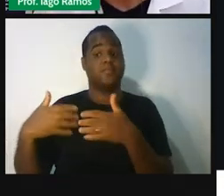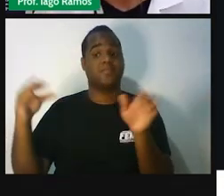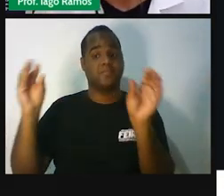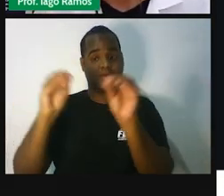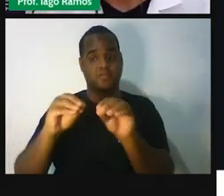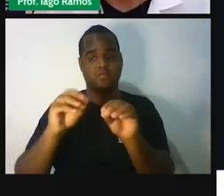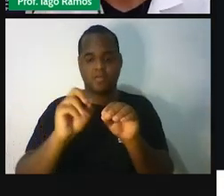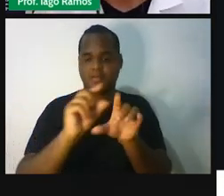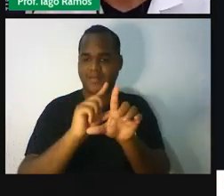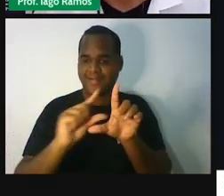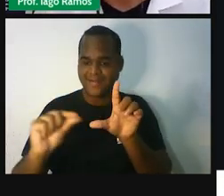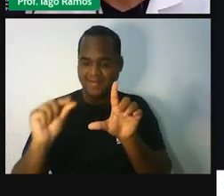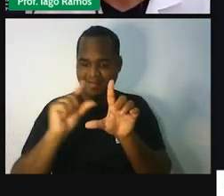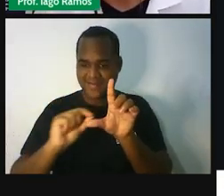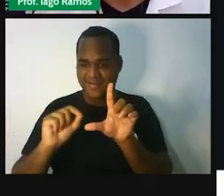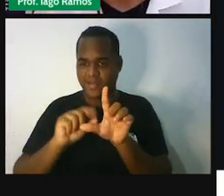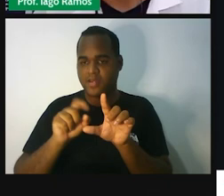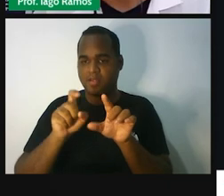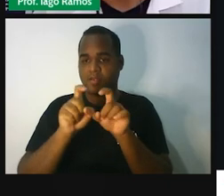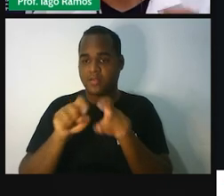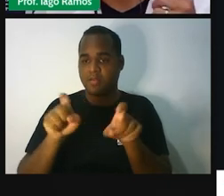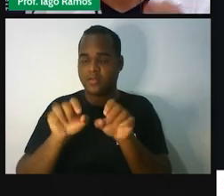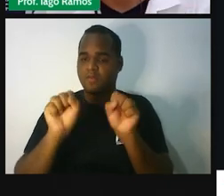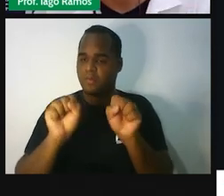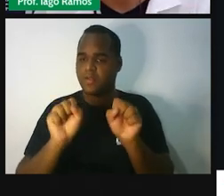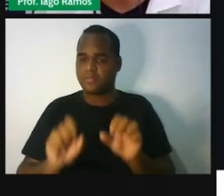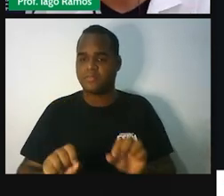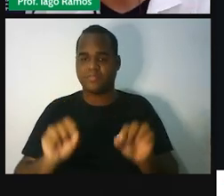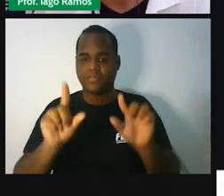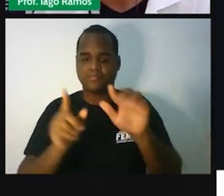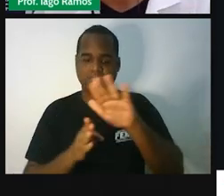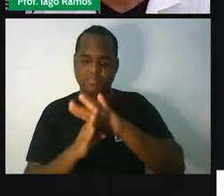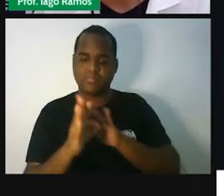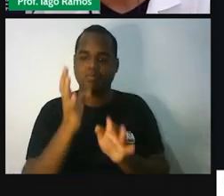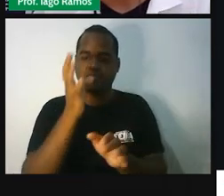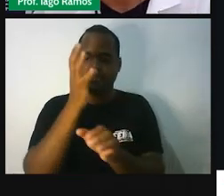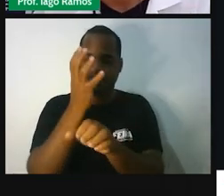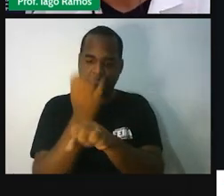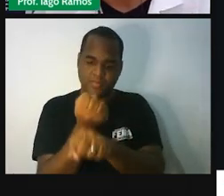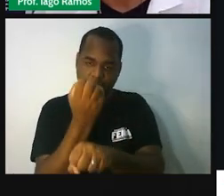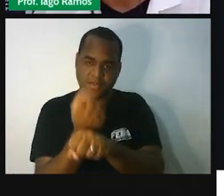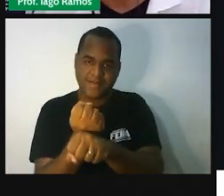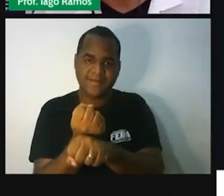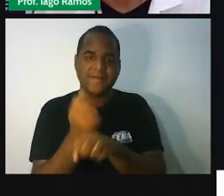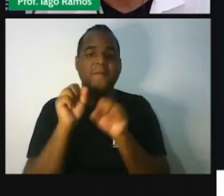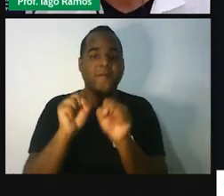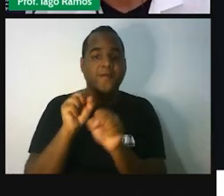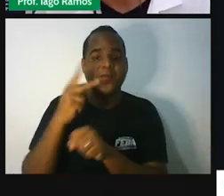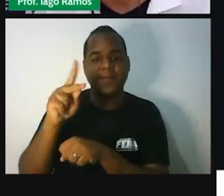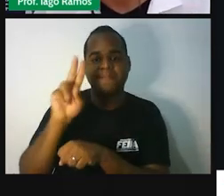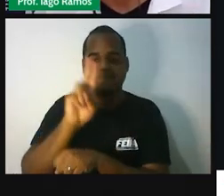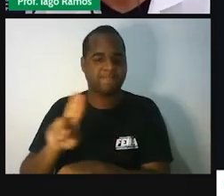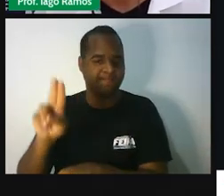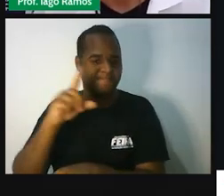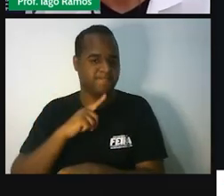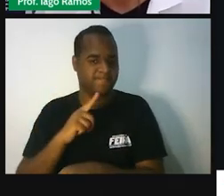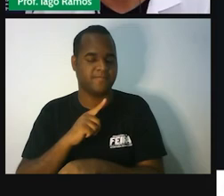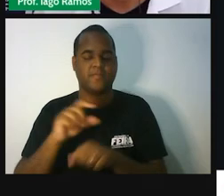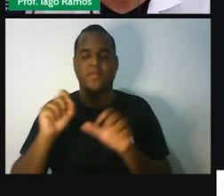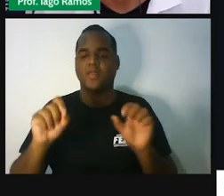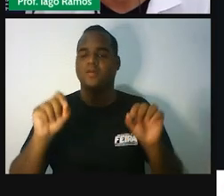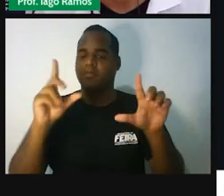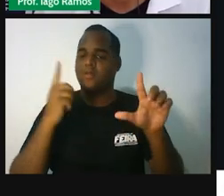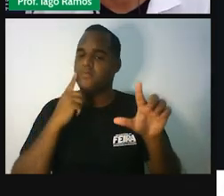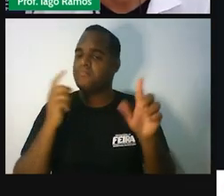né, dentro de um link aí na descrição da aula para você poder baixar, certo? E usar essa tela, né, como